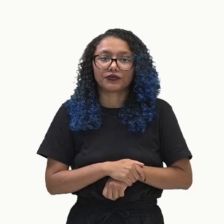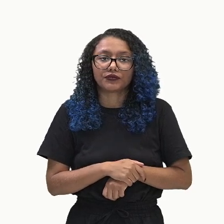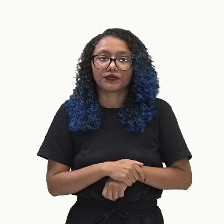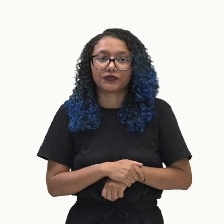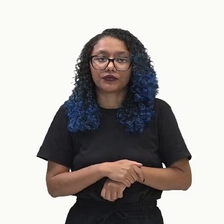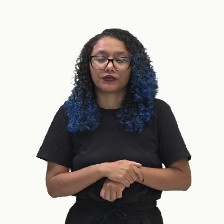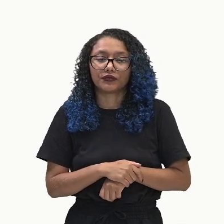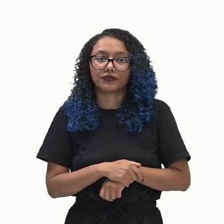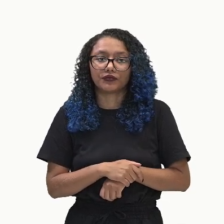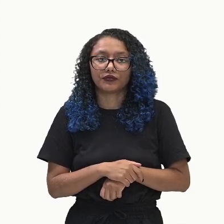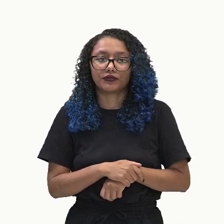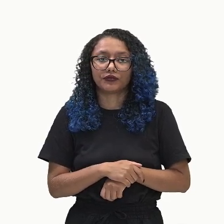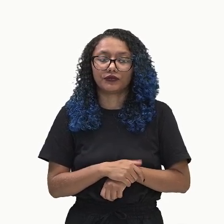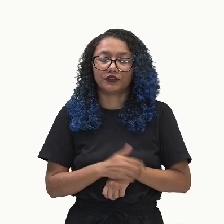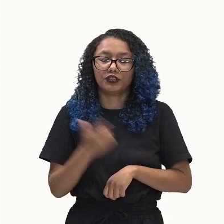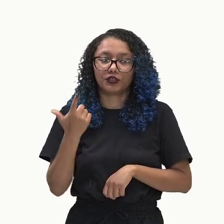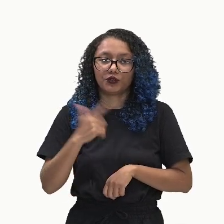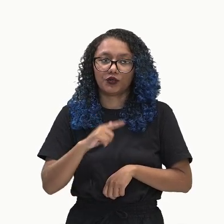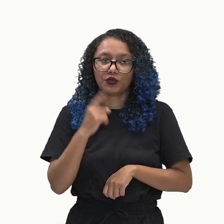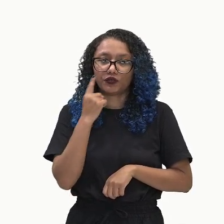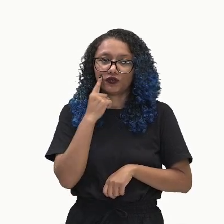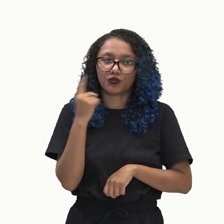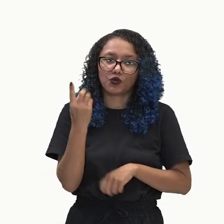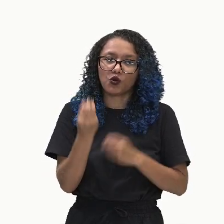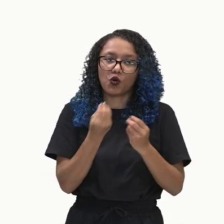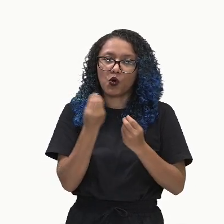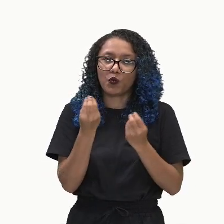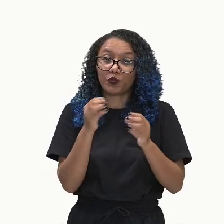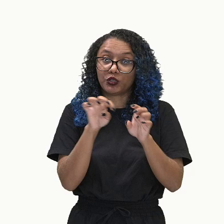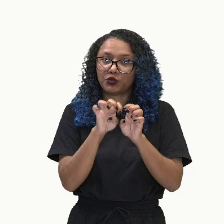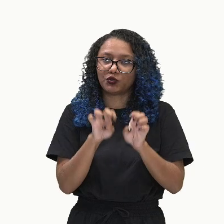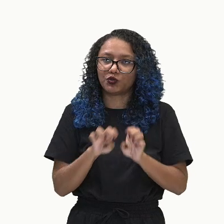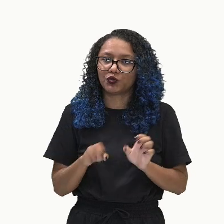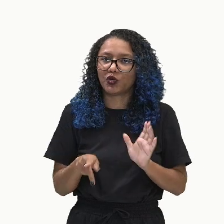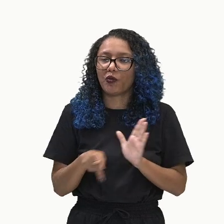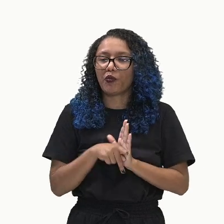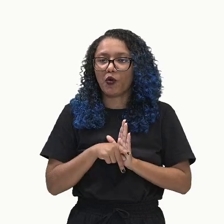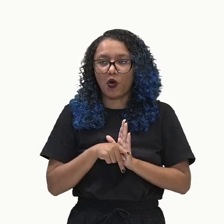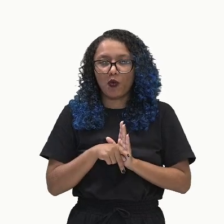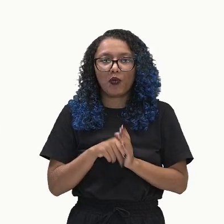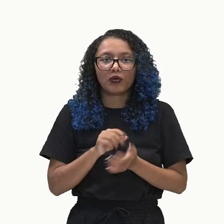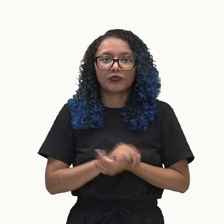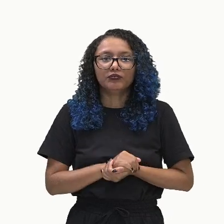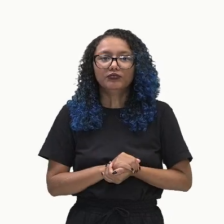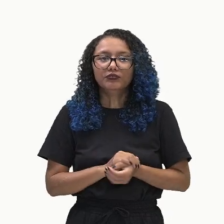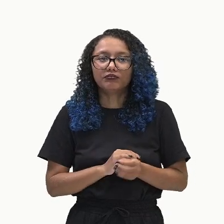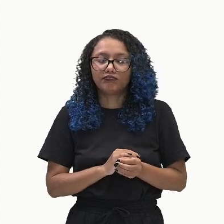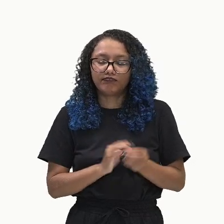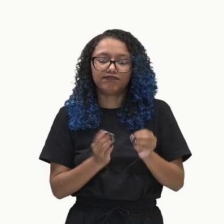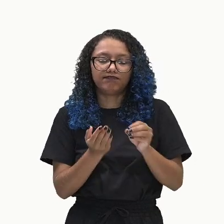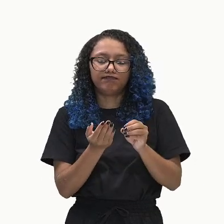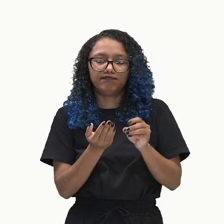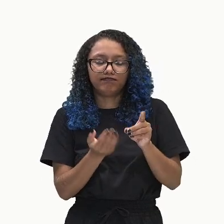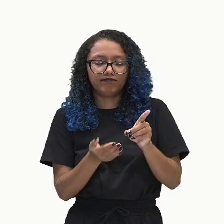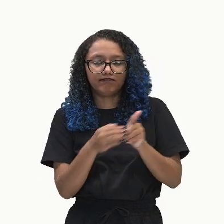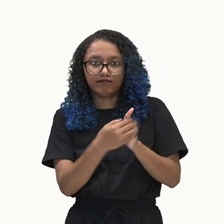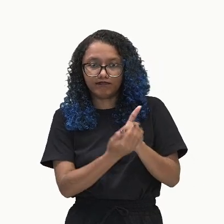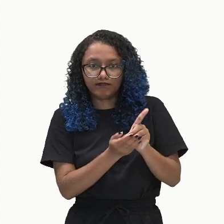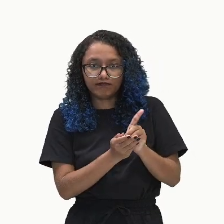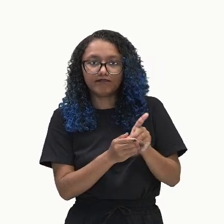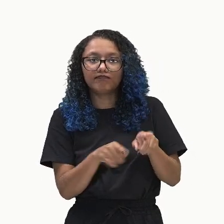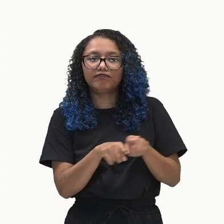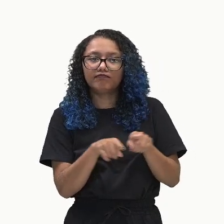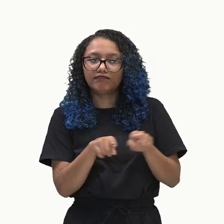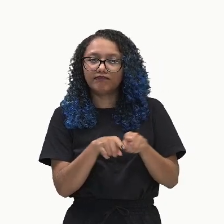que estão relacionadas. Olha só, todas estas, né? O escroto, os túbulos seminíferos